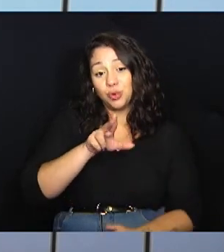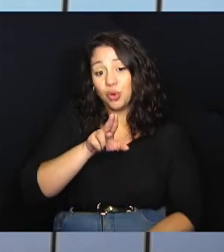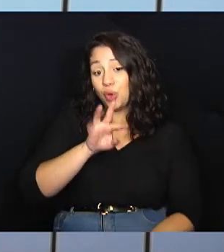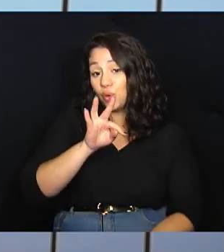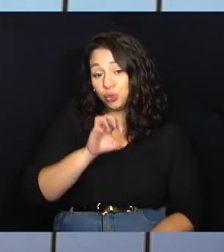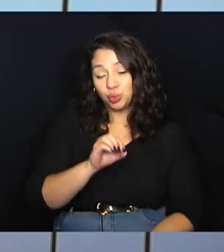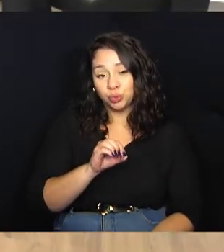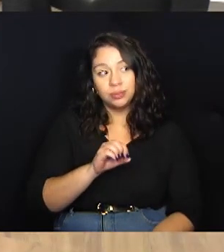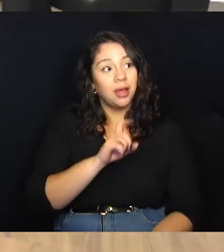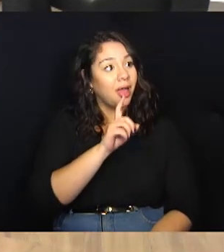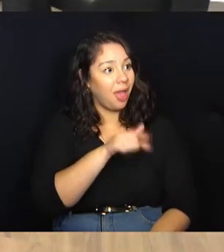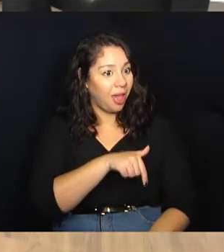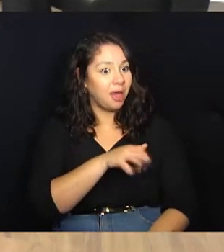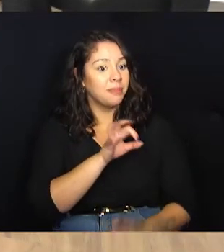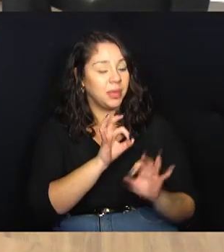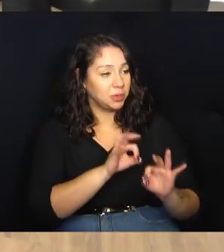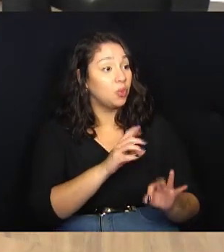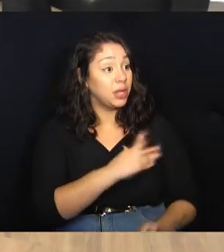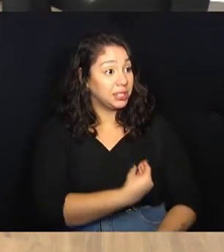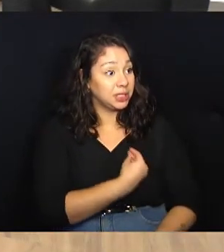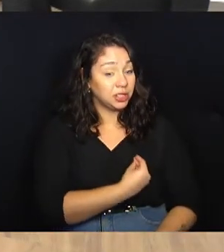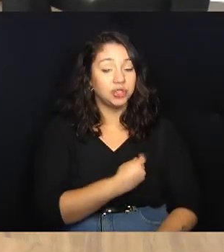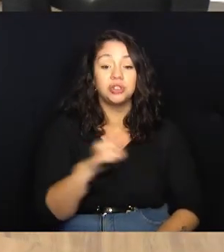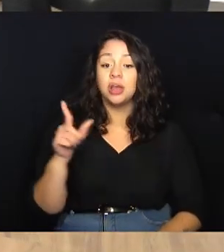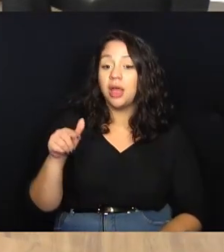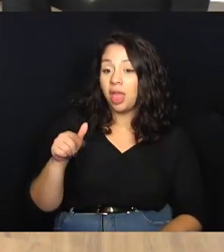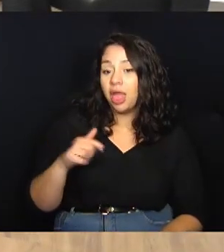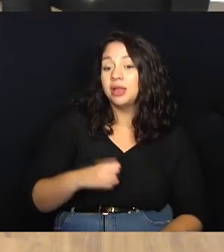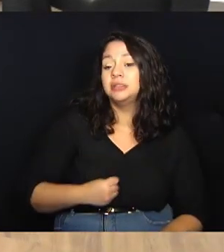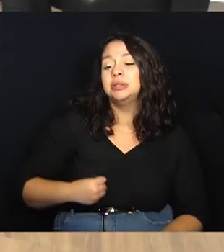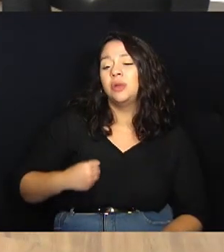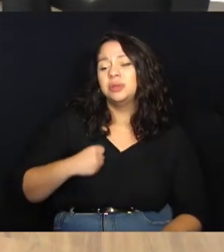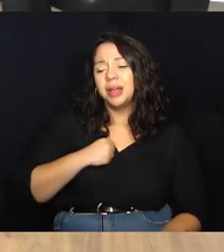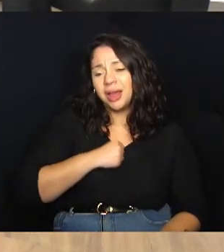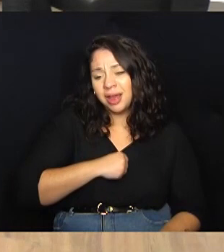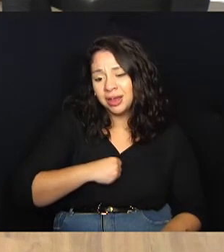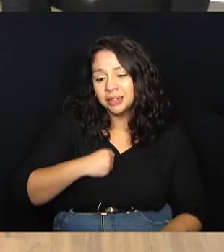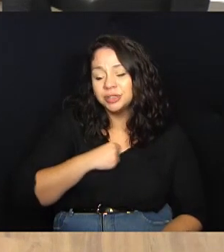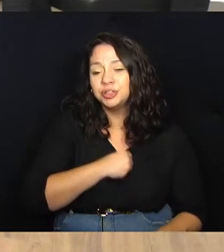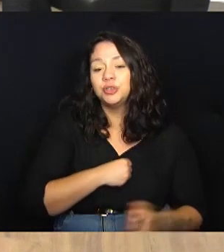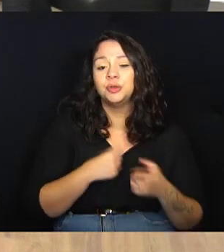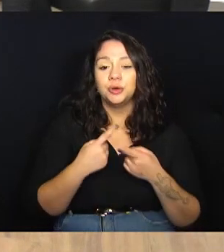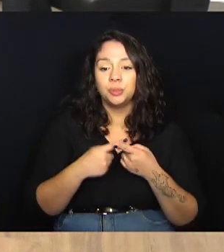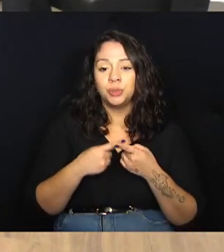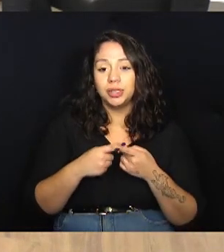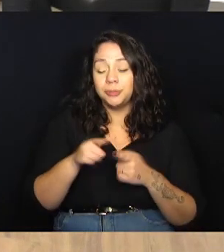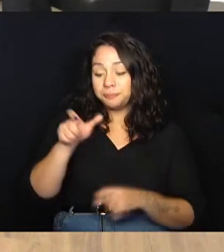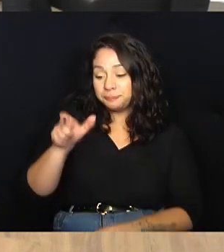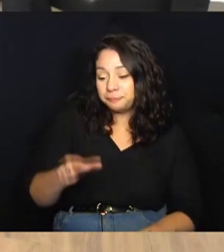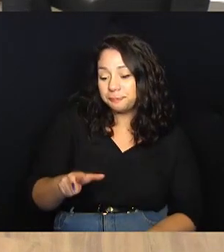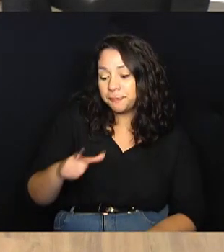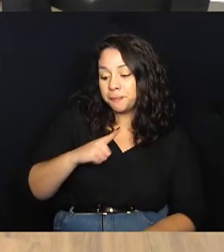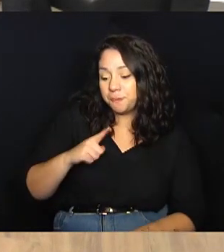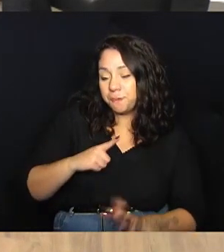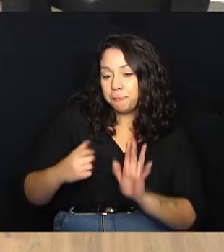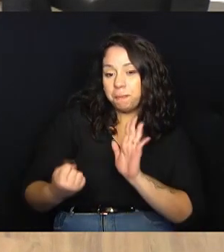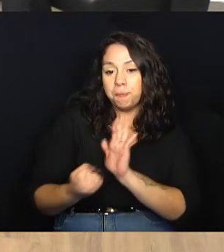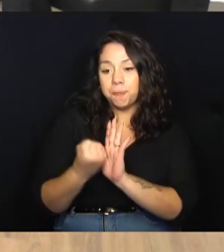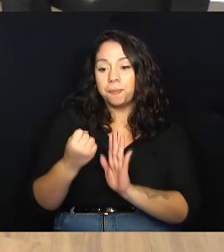adianta falar que não vai existir. É o luto que é a saudade, né? Afinal, aquele ser deixou marcas na